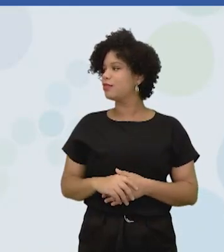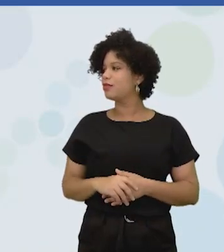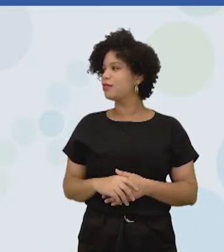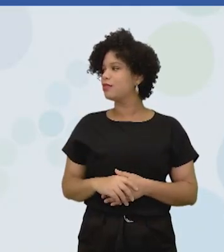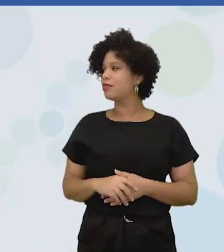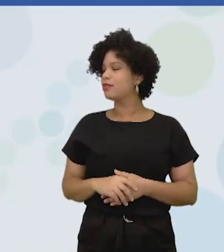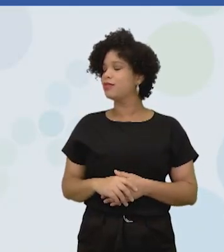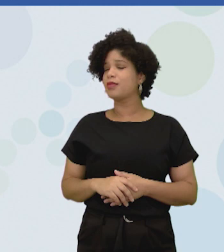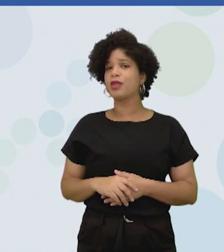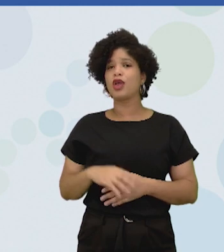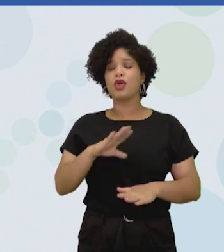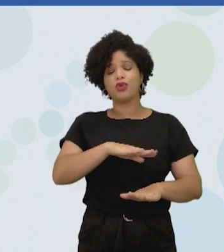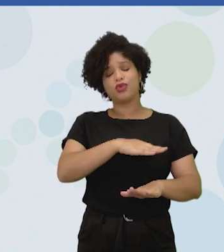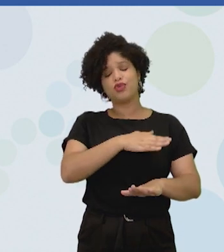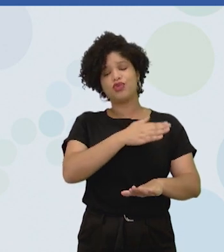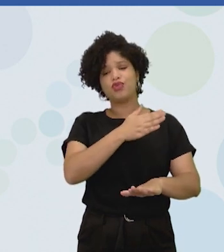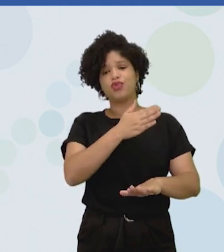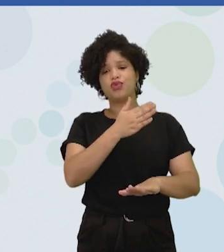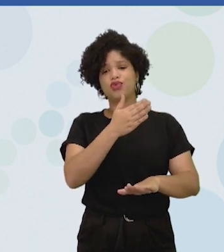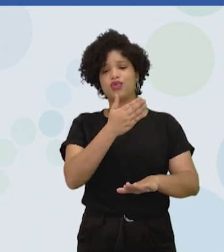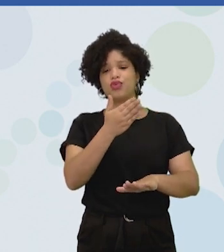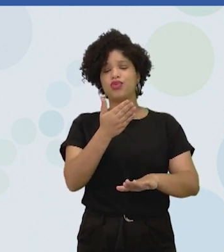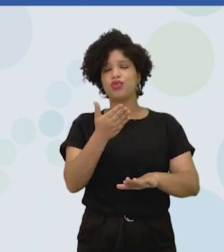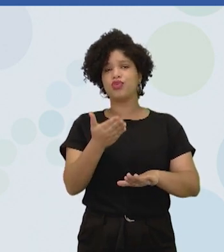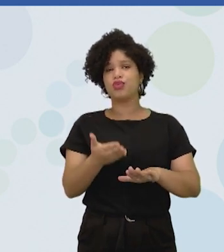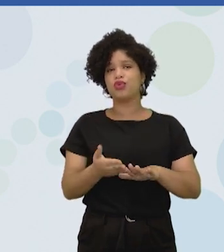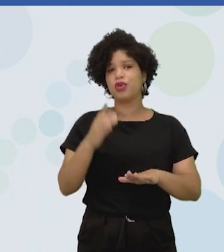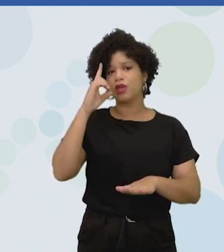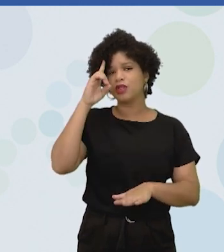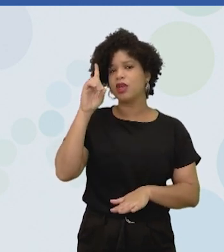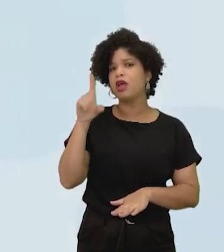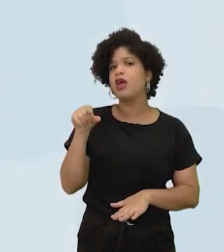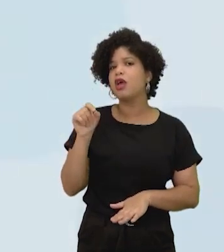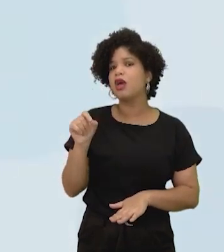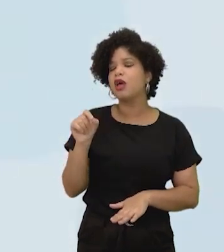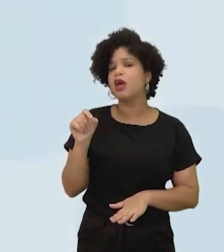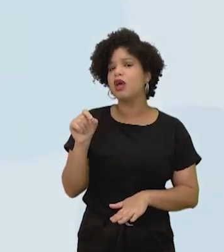vocês. Mais um dia se passa e...